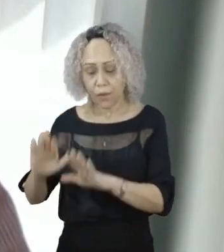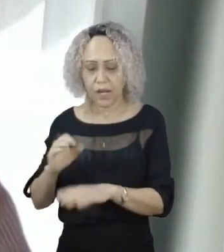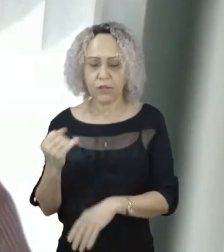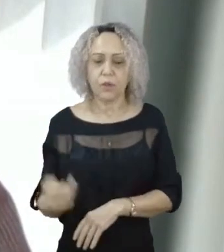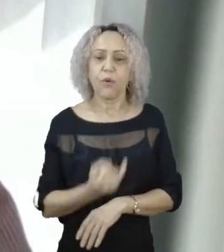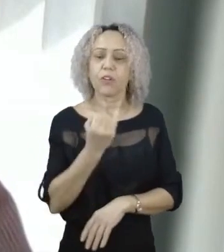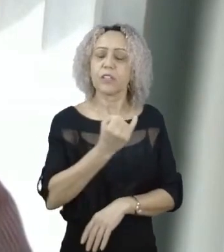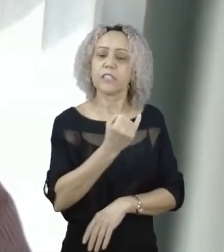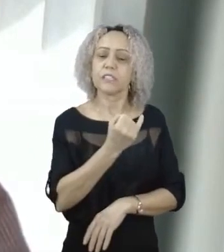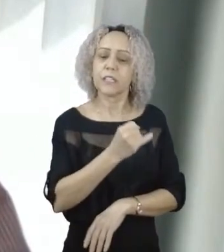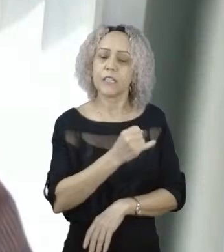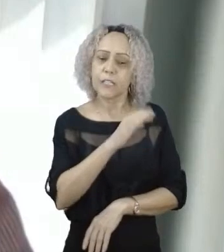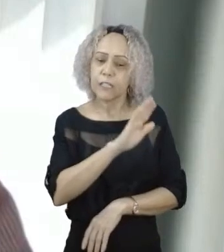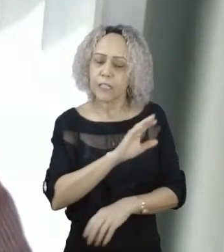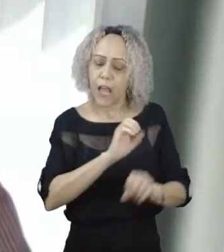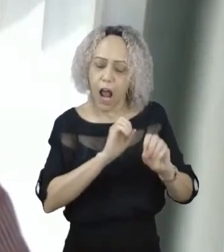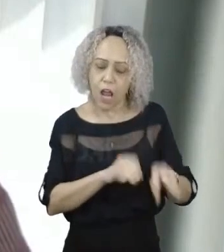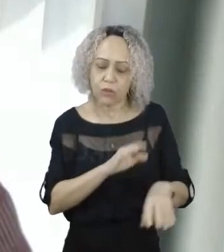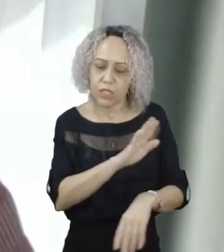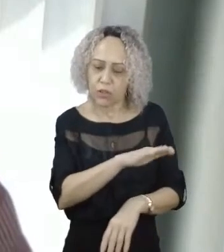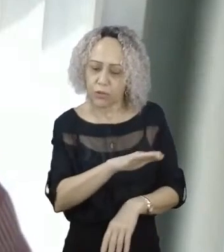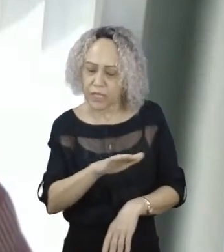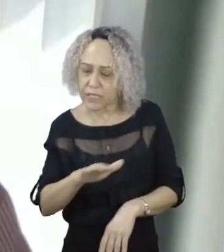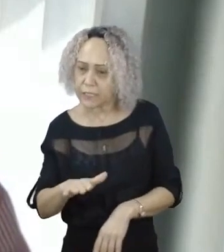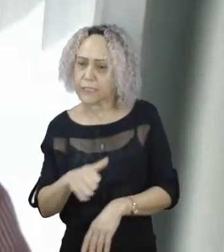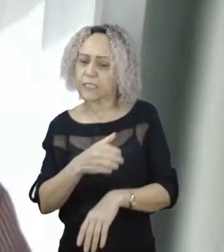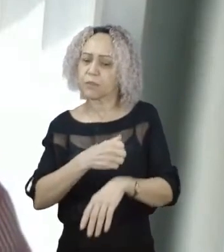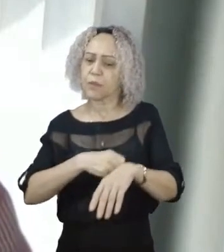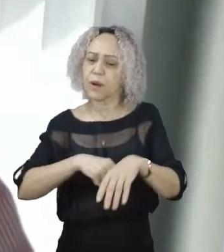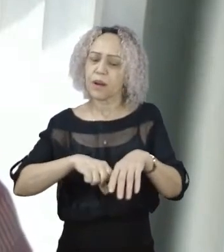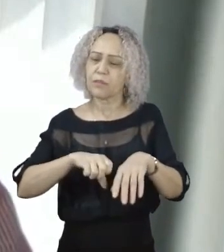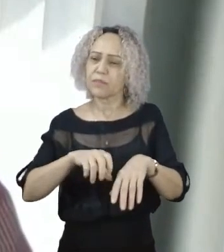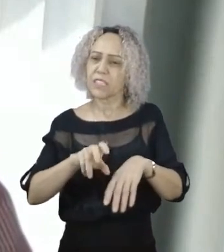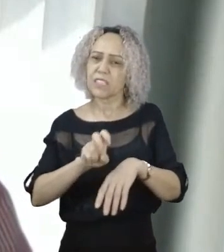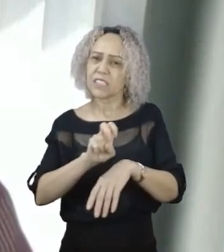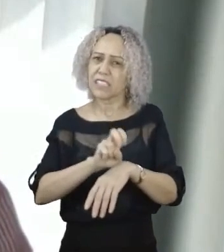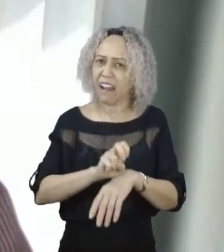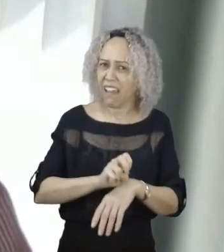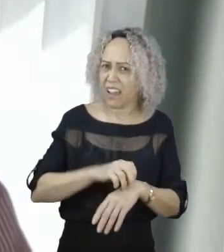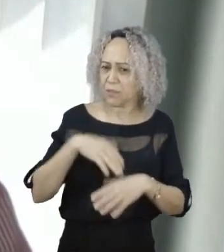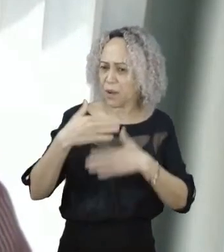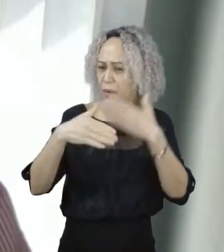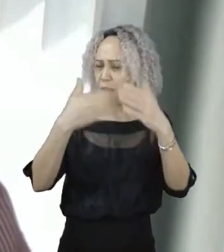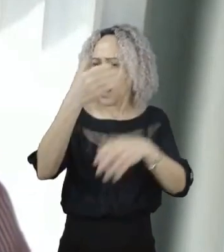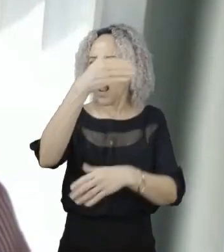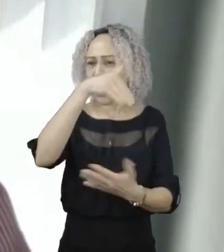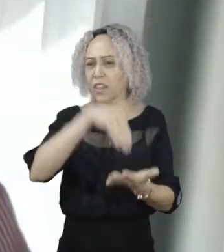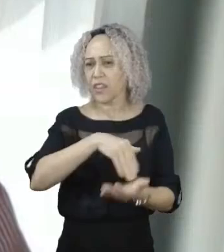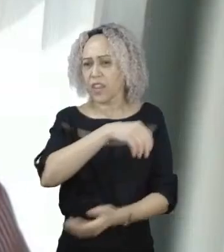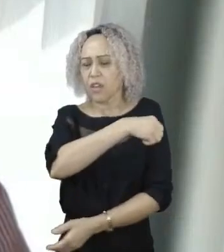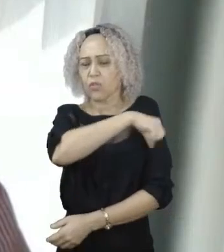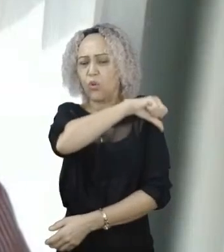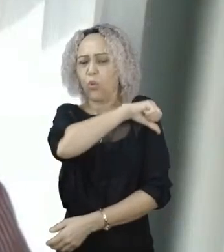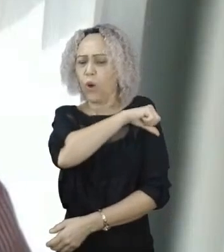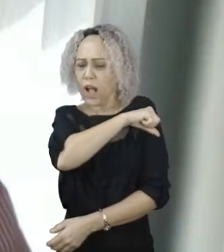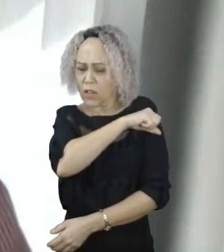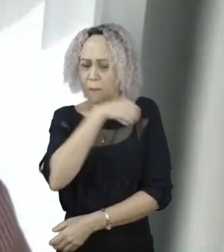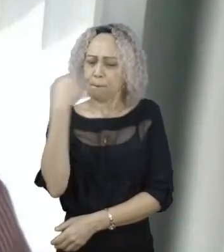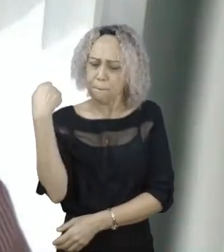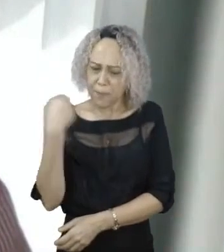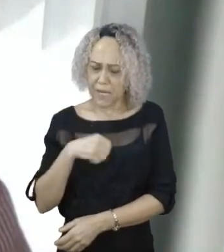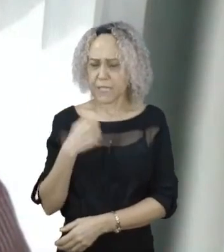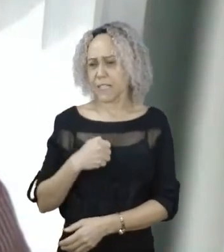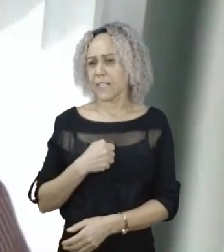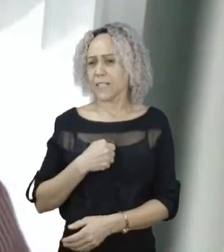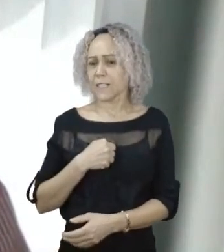também respeitada, seja priorizada. Então, o criança alfabetizada tem esse objetivo.